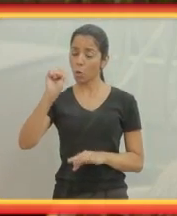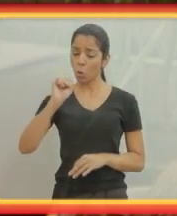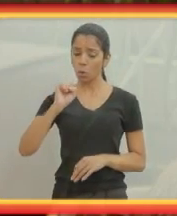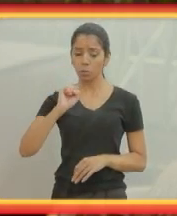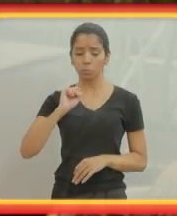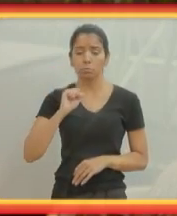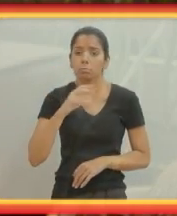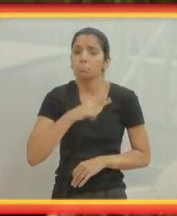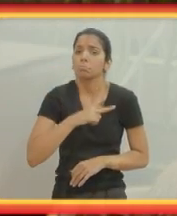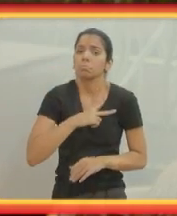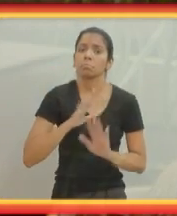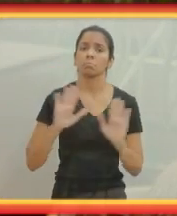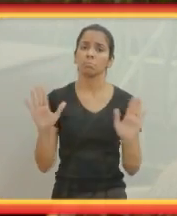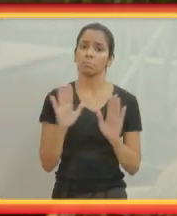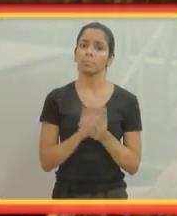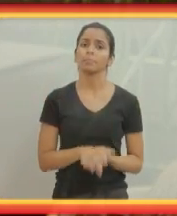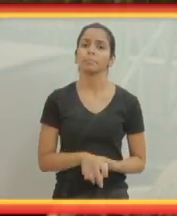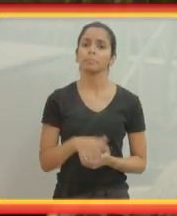valores